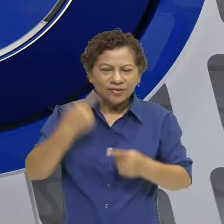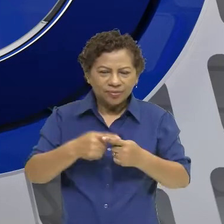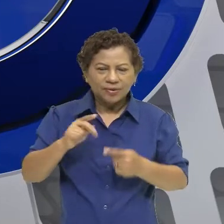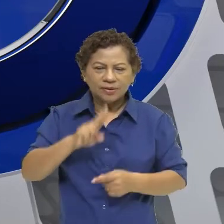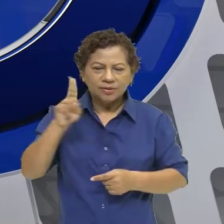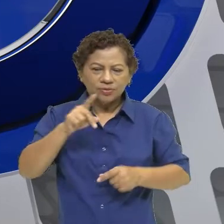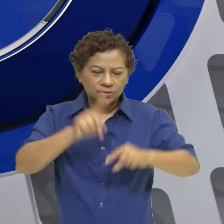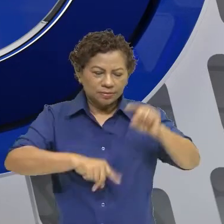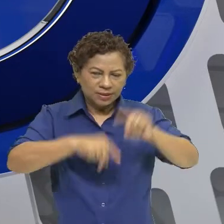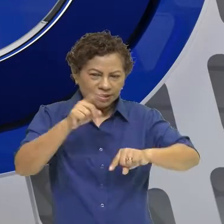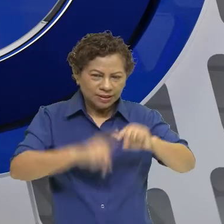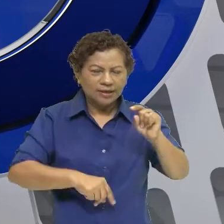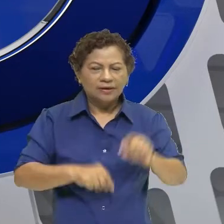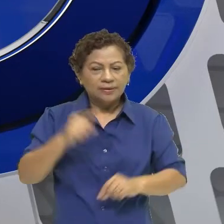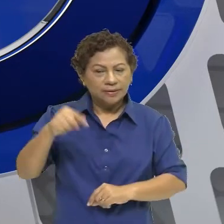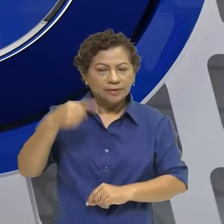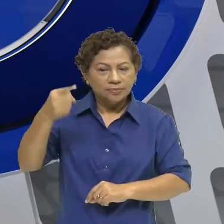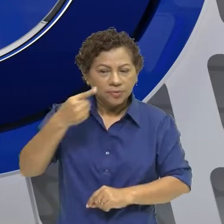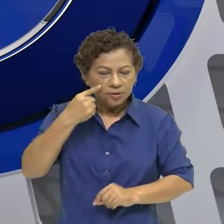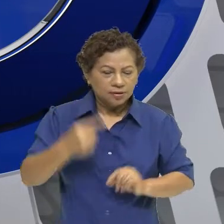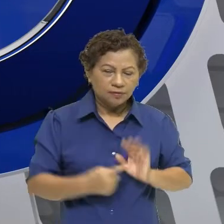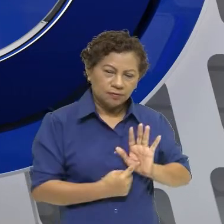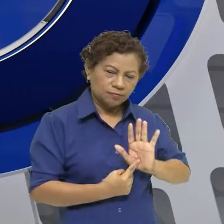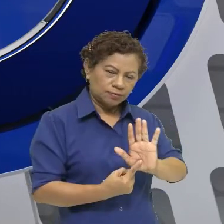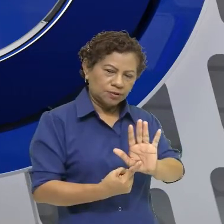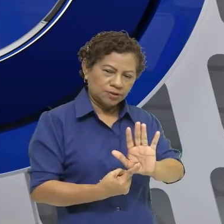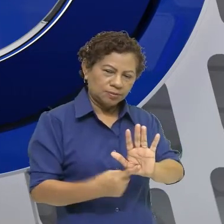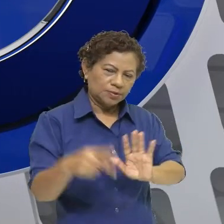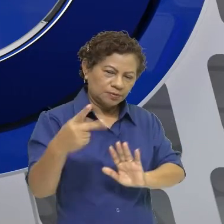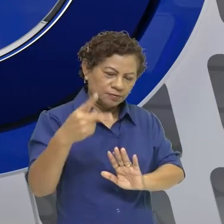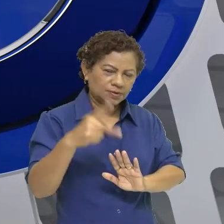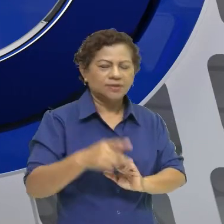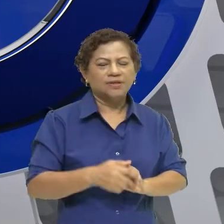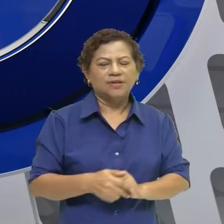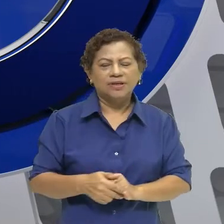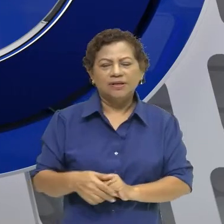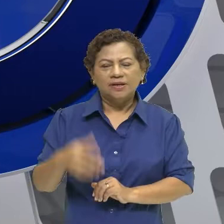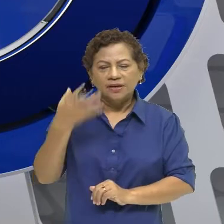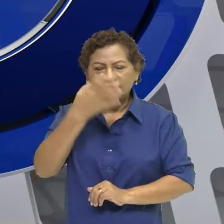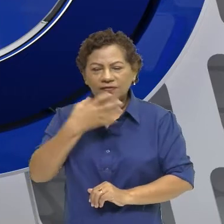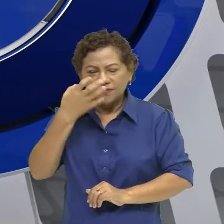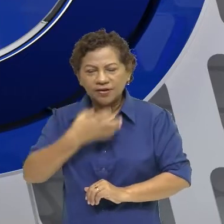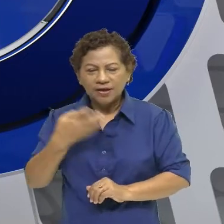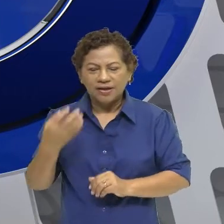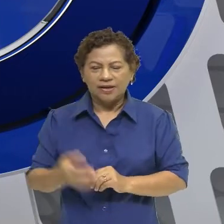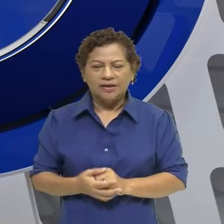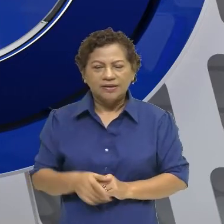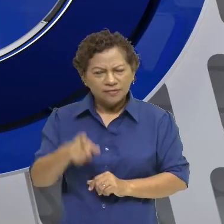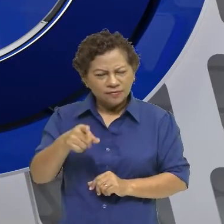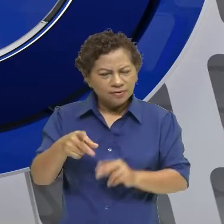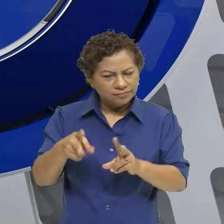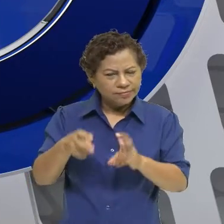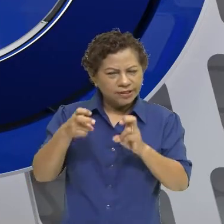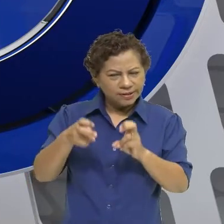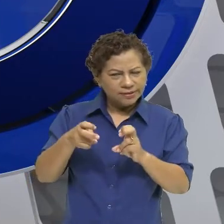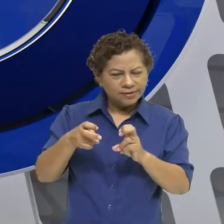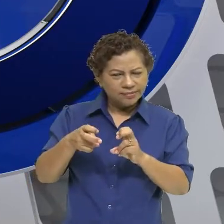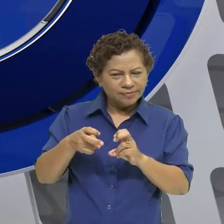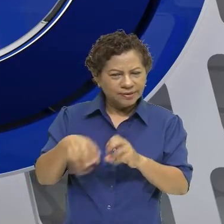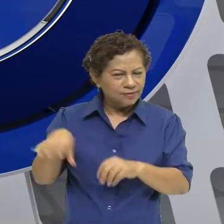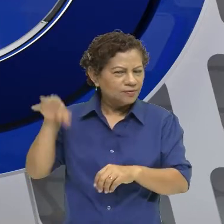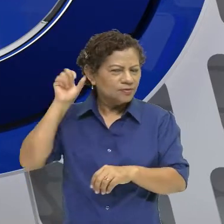percussão. A gente vai ver daqui a pouco alguns instrumentos musicais africanos e identificar quais são os seus